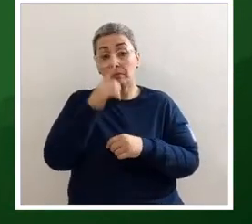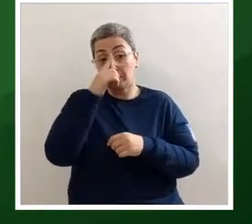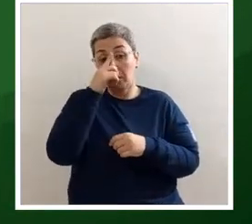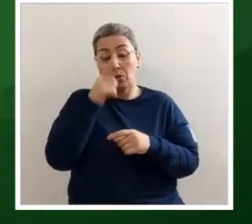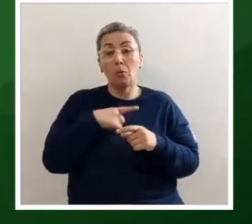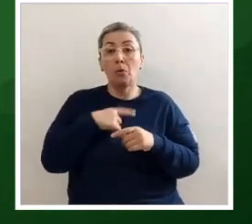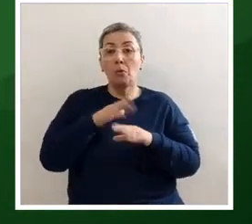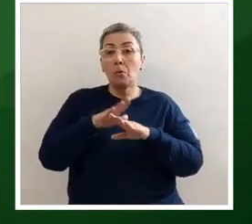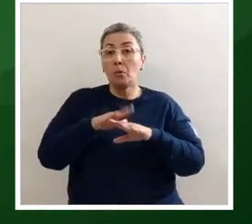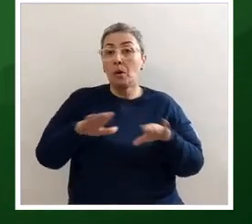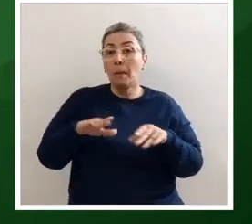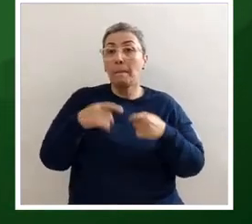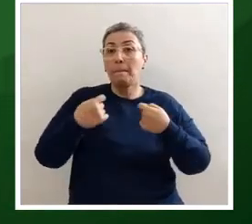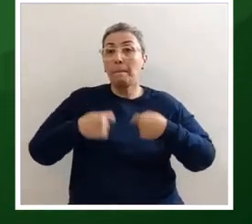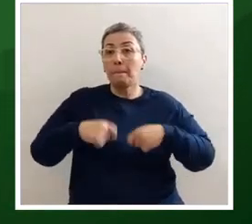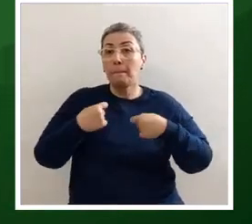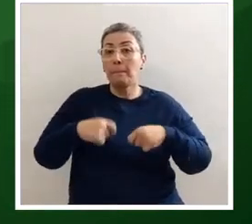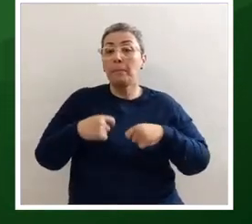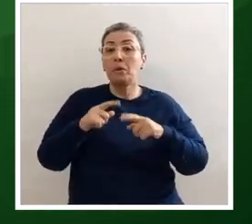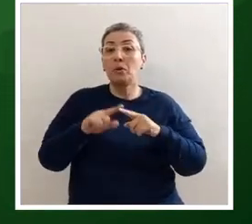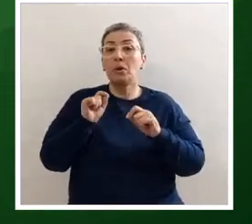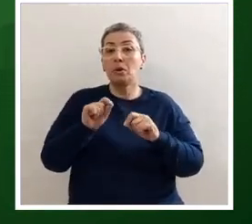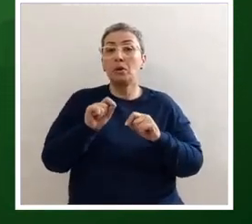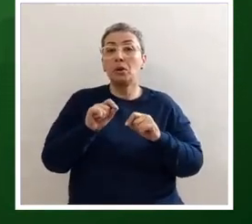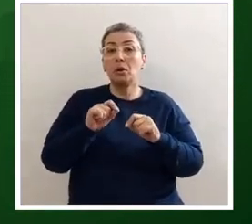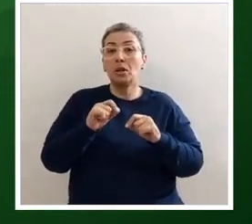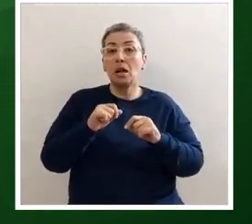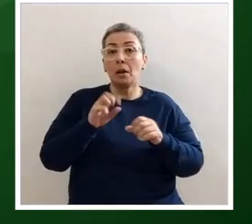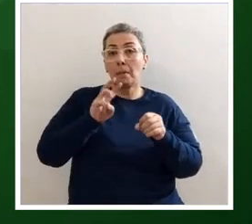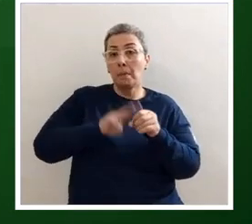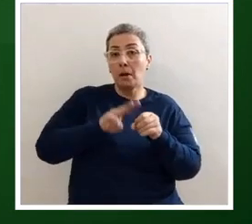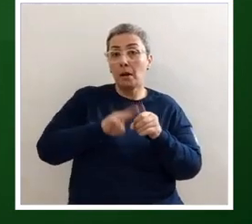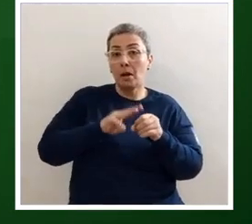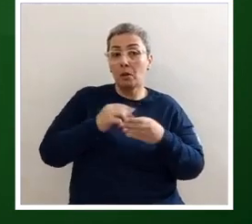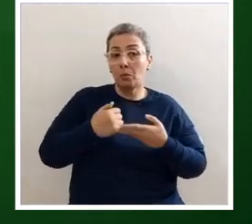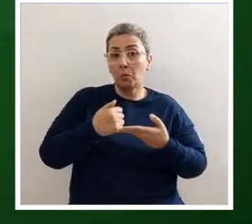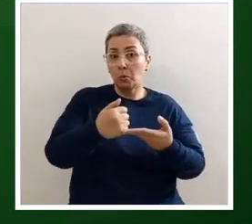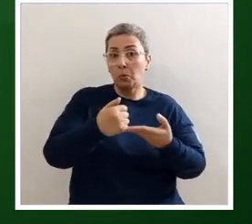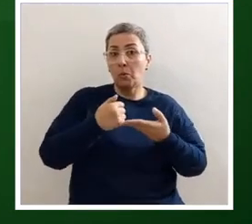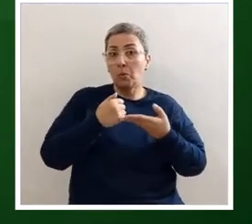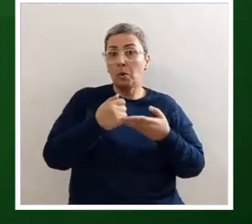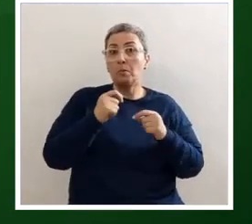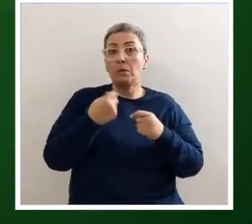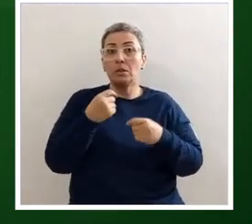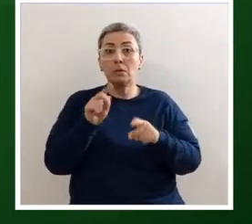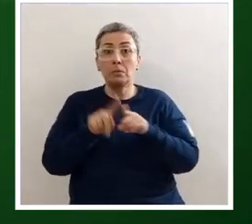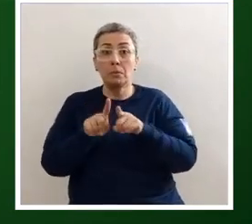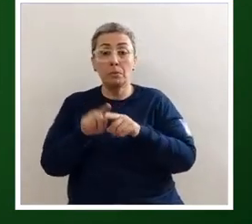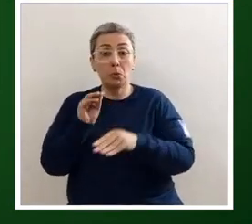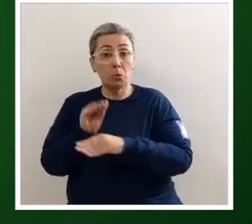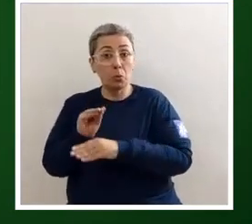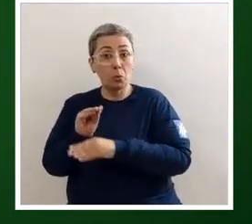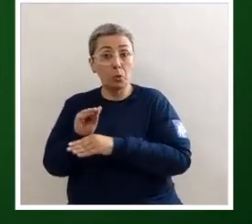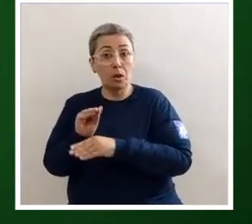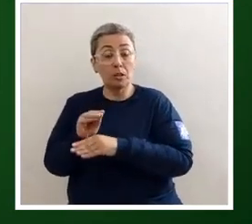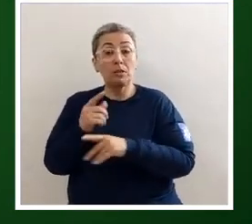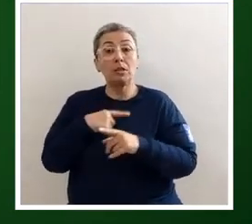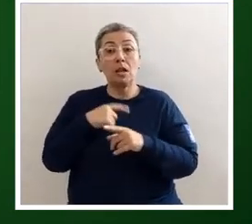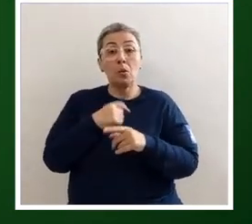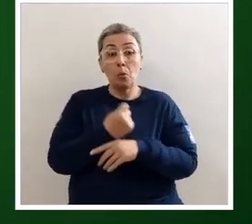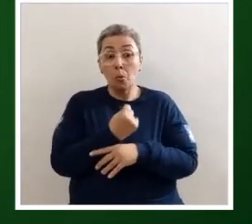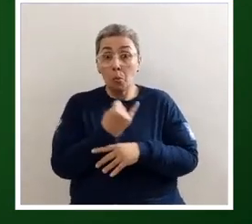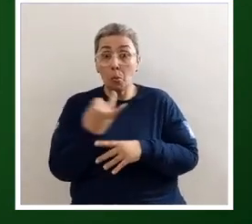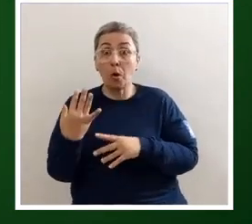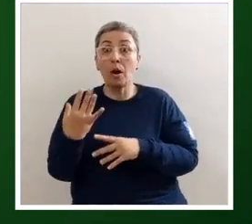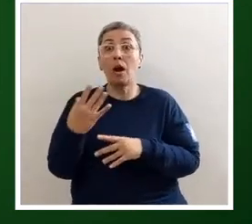são as crianças que precisam de transporte e elas precisam de cuidador Então desse número